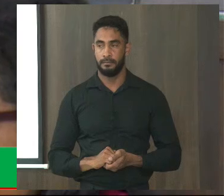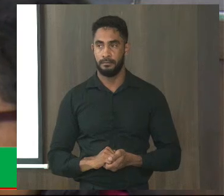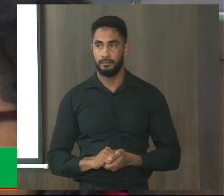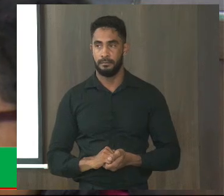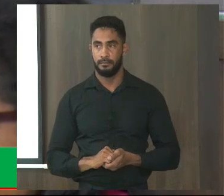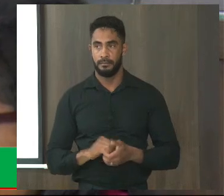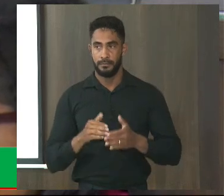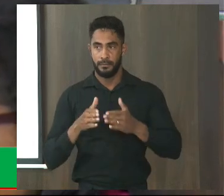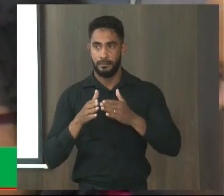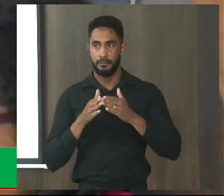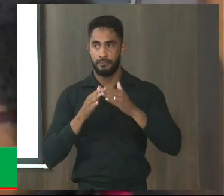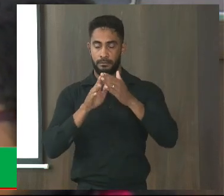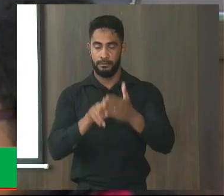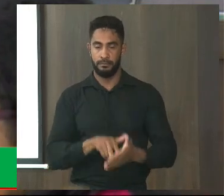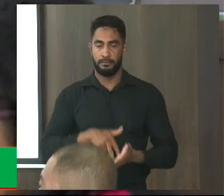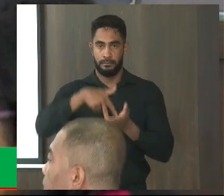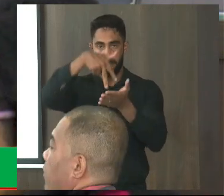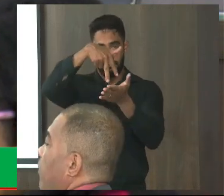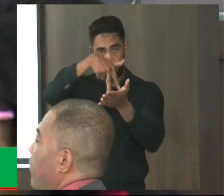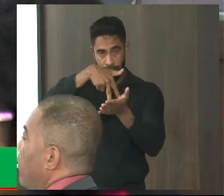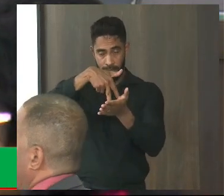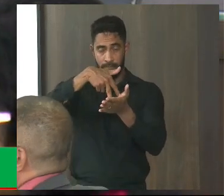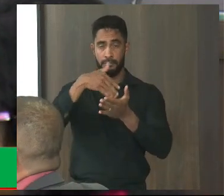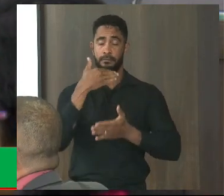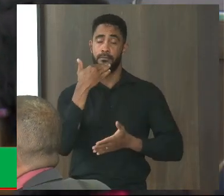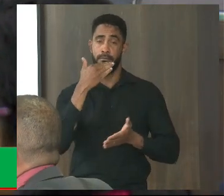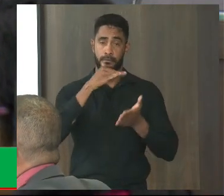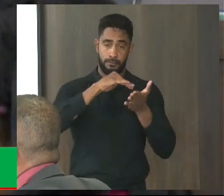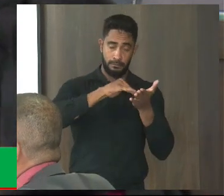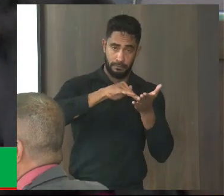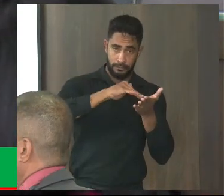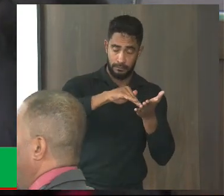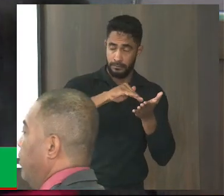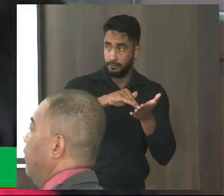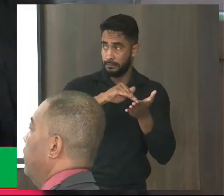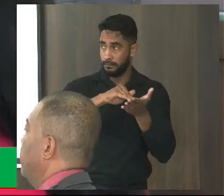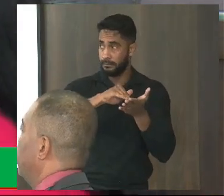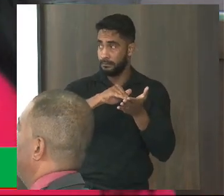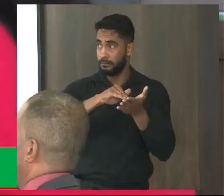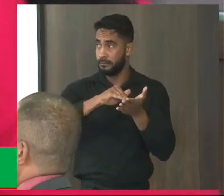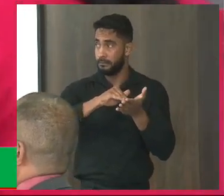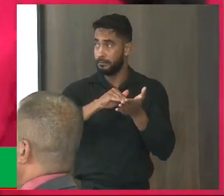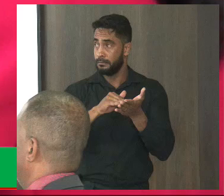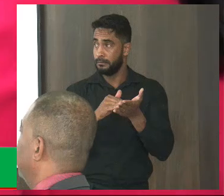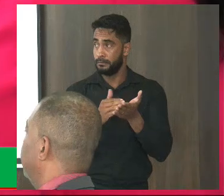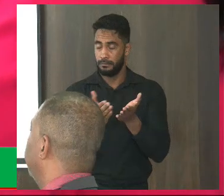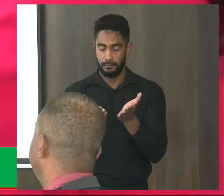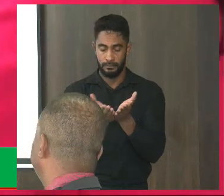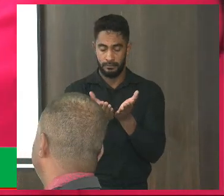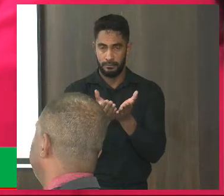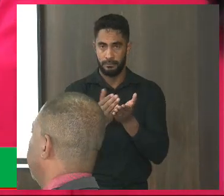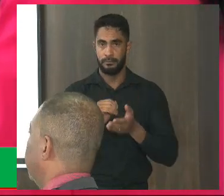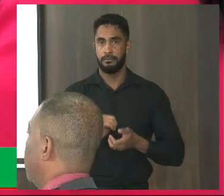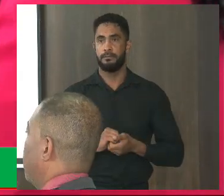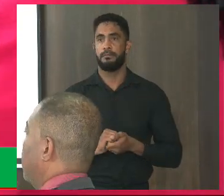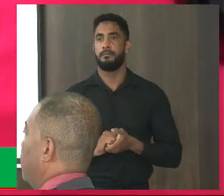Convido a todos para ficarmos de pé e solicito ao seu secretário que faça a leitura bíblica.